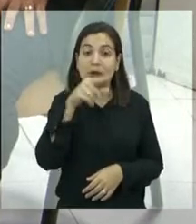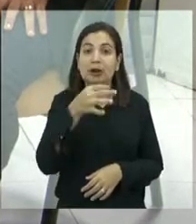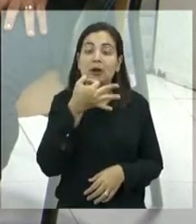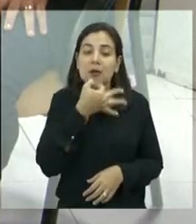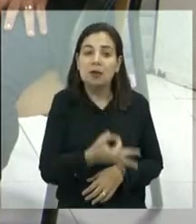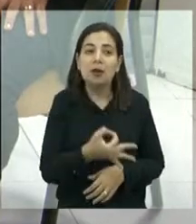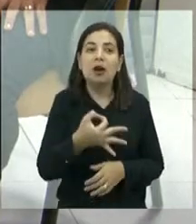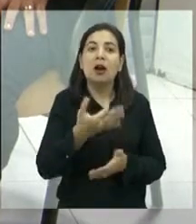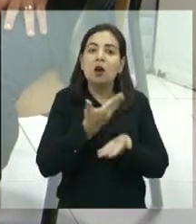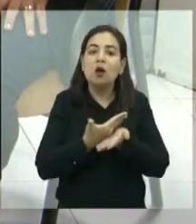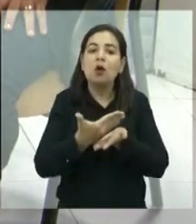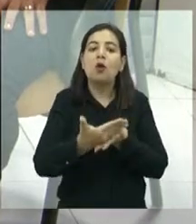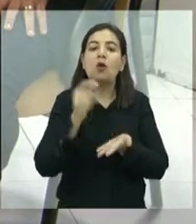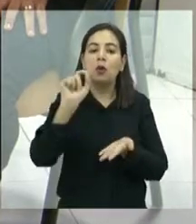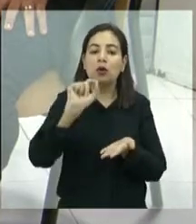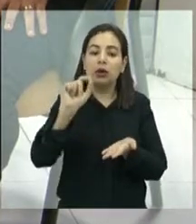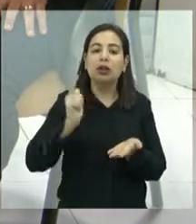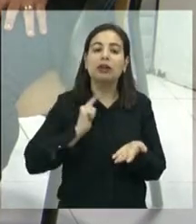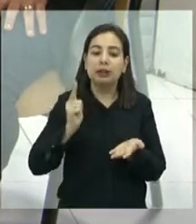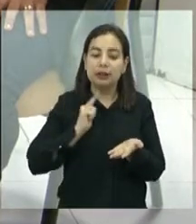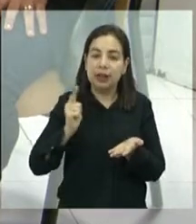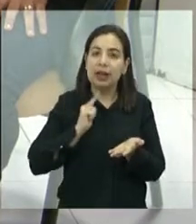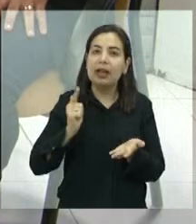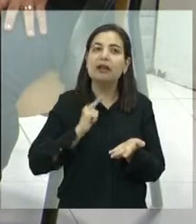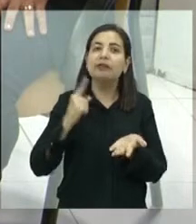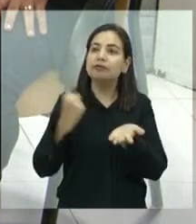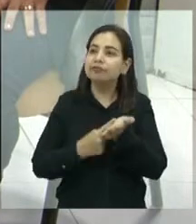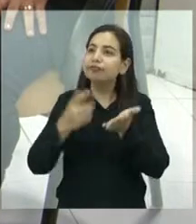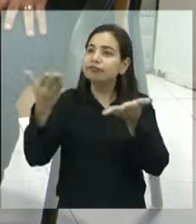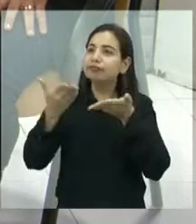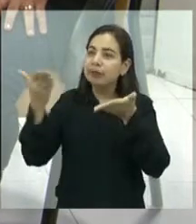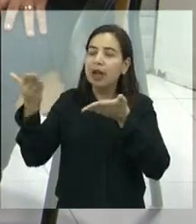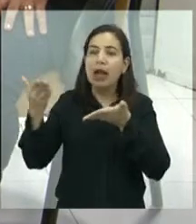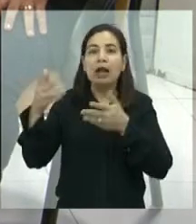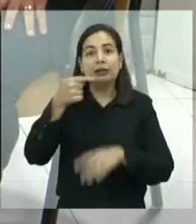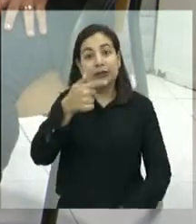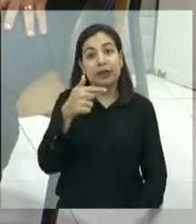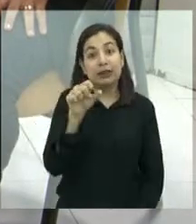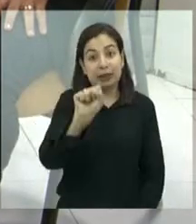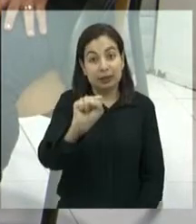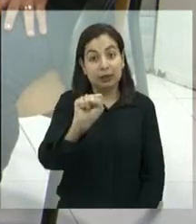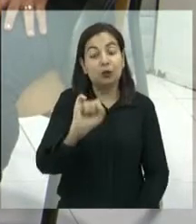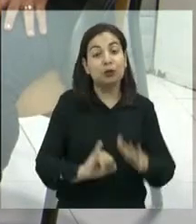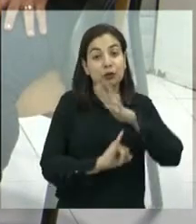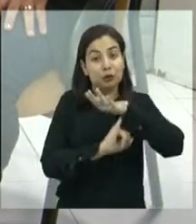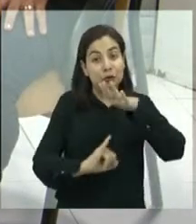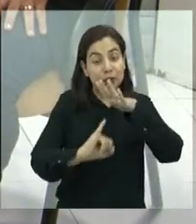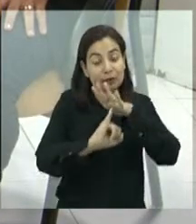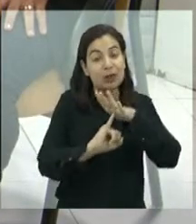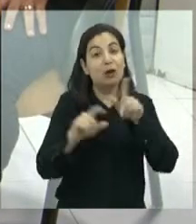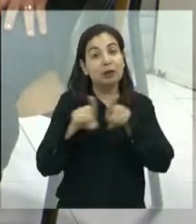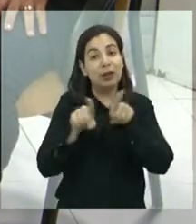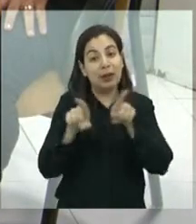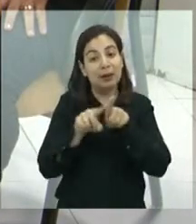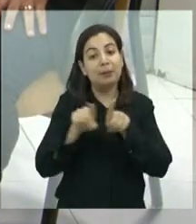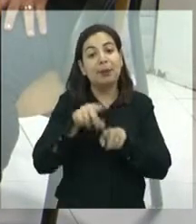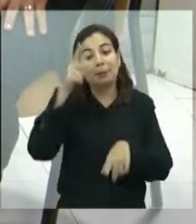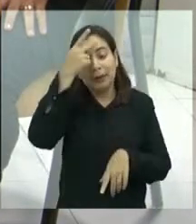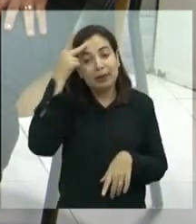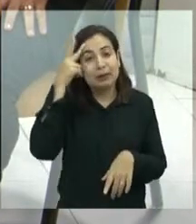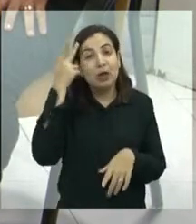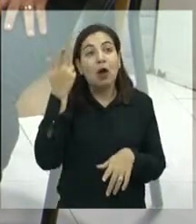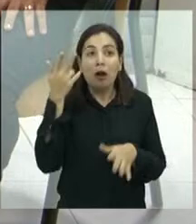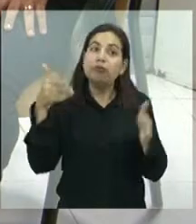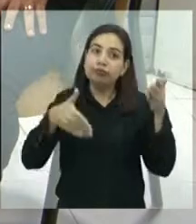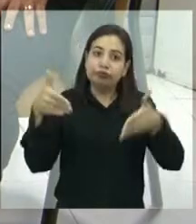na abertura que foi feita solicitação a 78 instituições e pessoas. Muitas estiveram